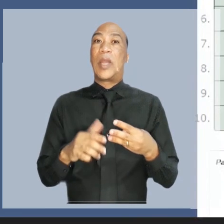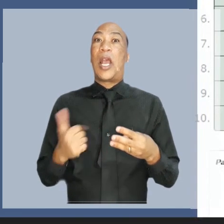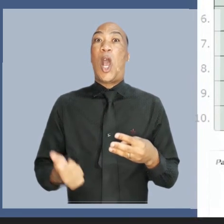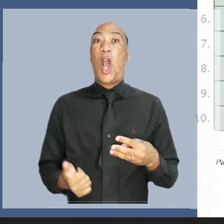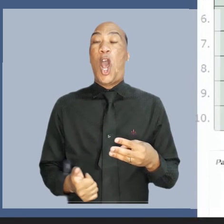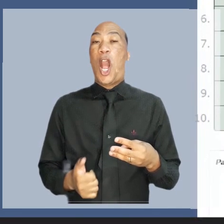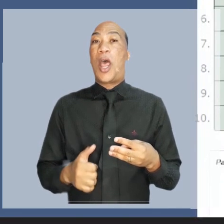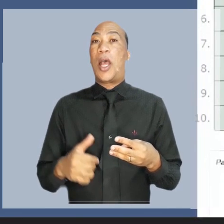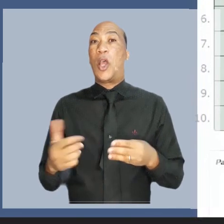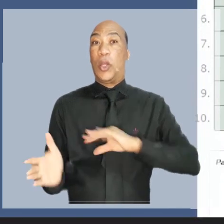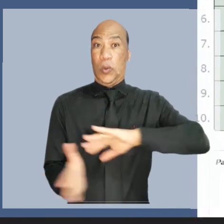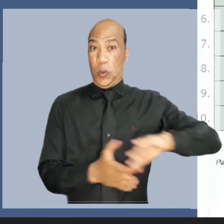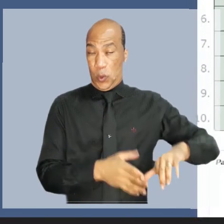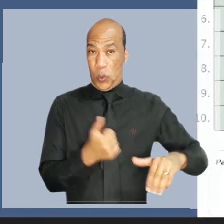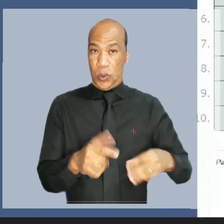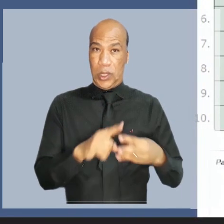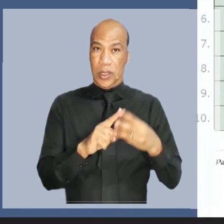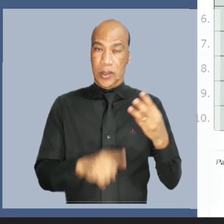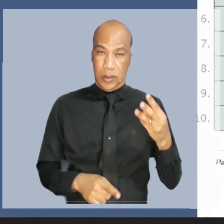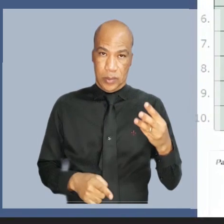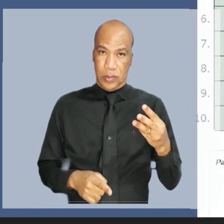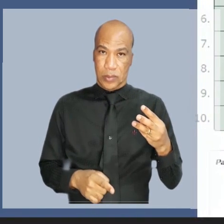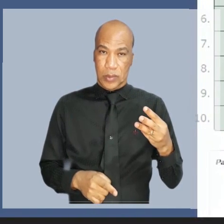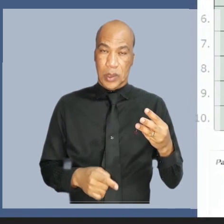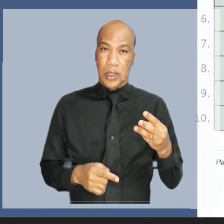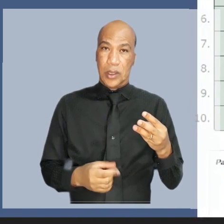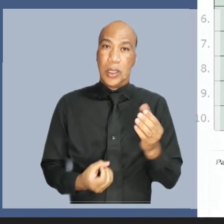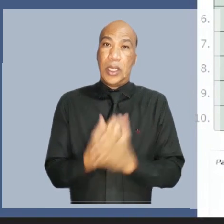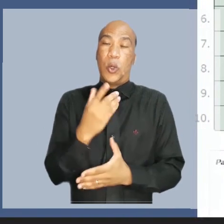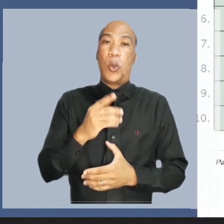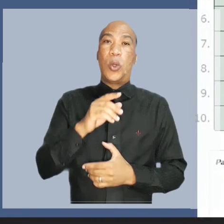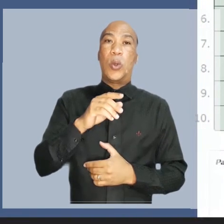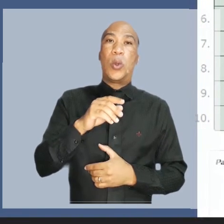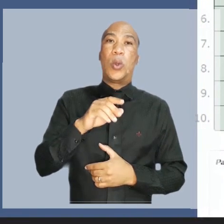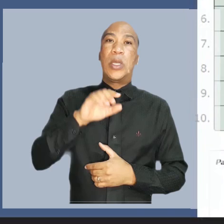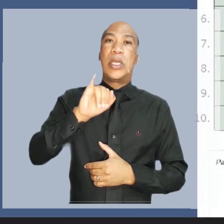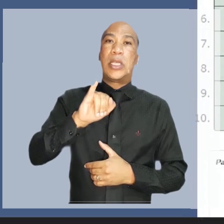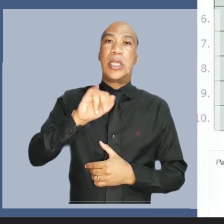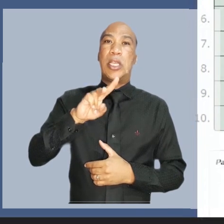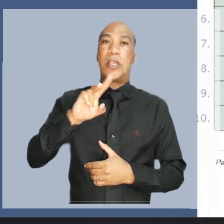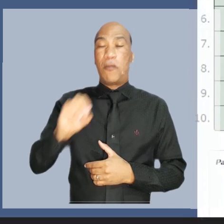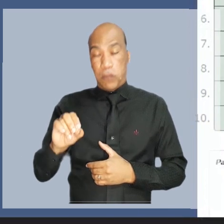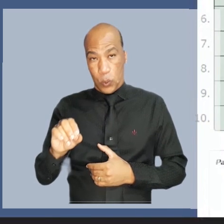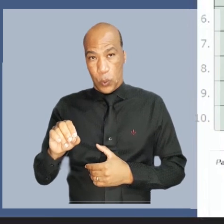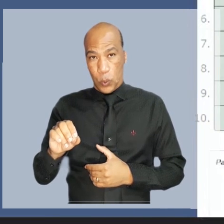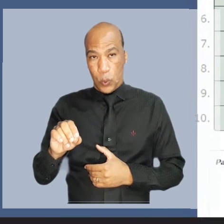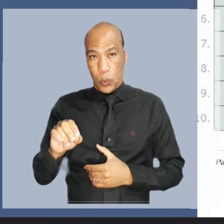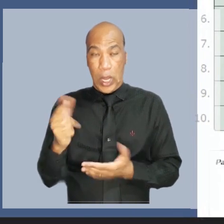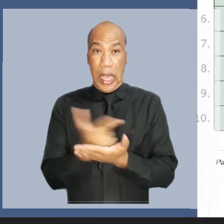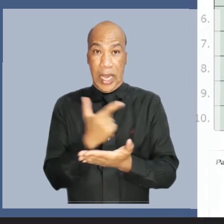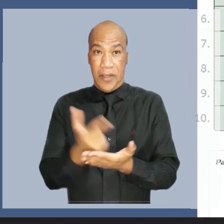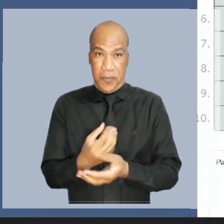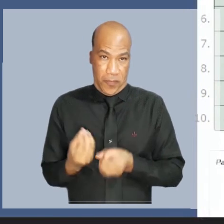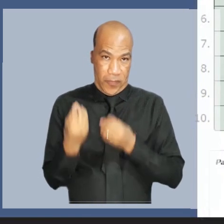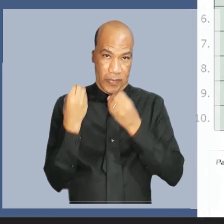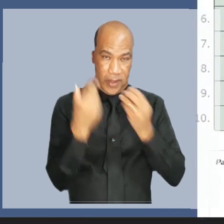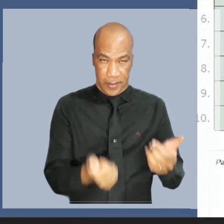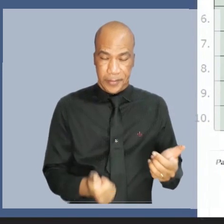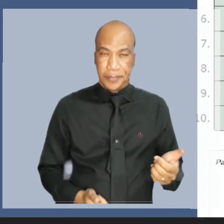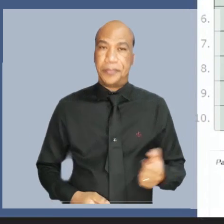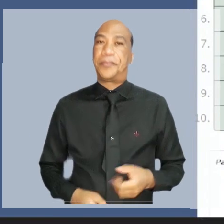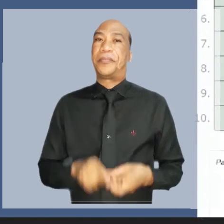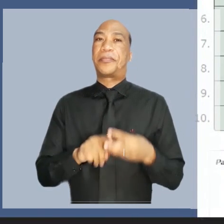Processo Civil. Vão receber os livros o João Luiz Vieira Ribeiro, a Marilande Fátima